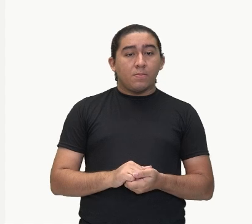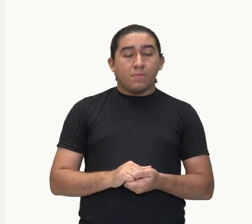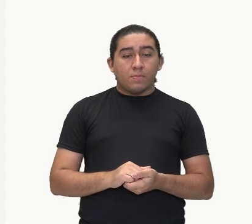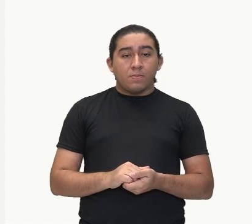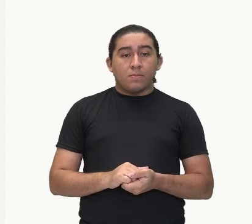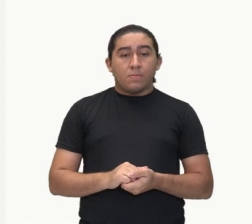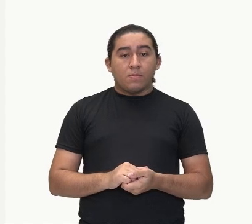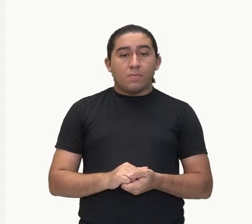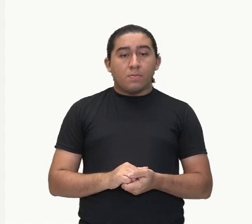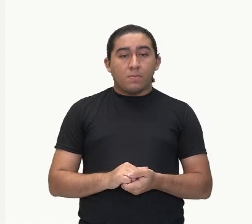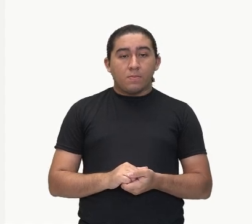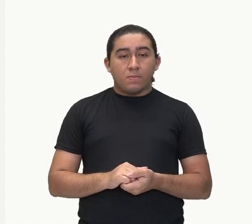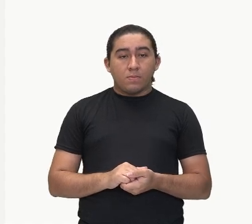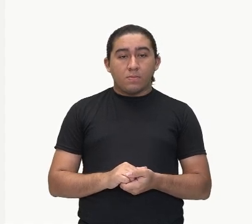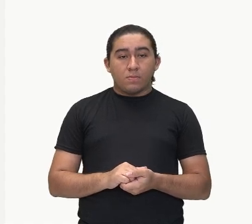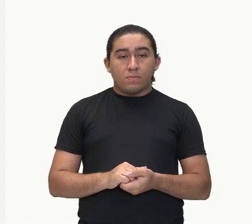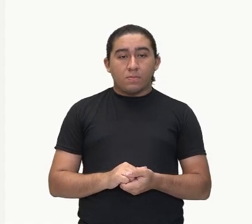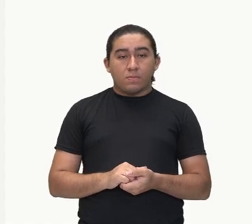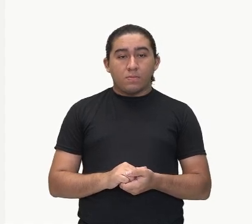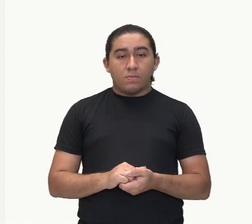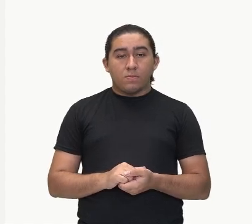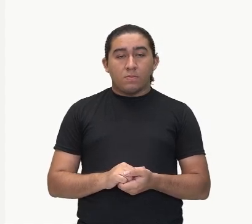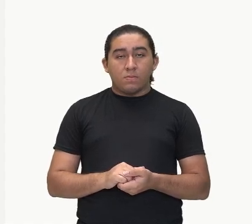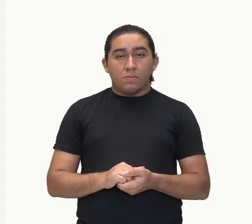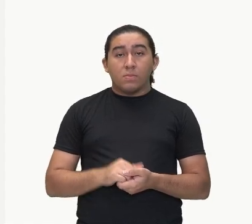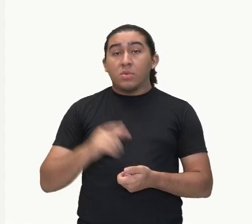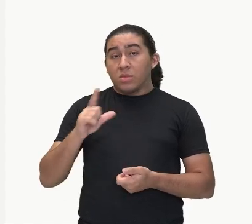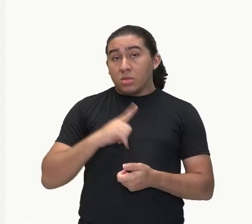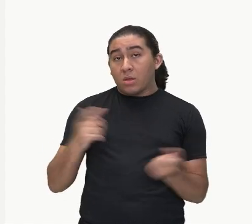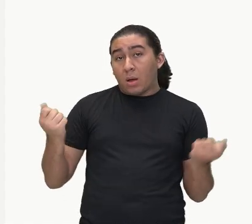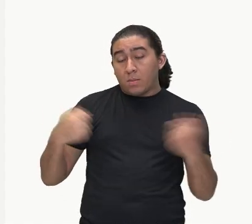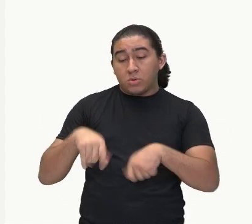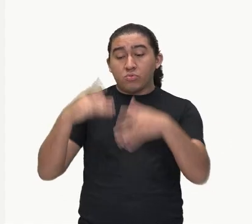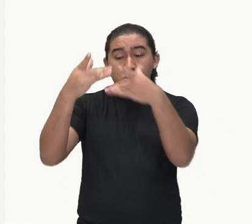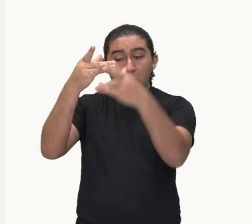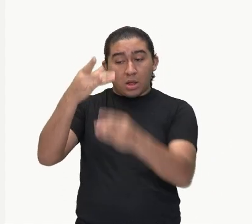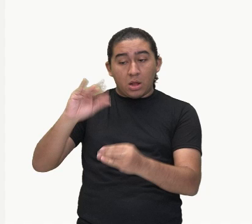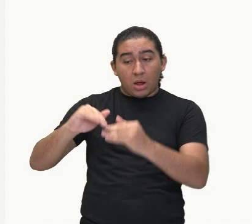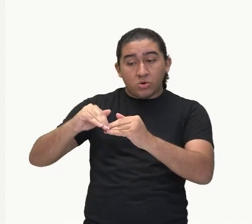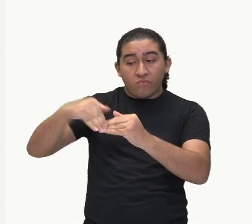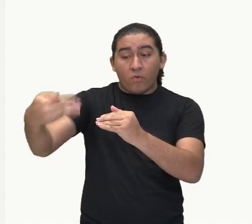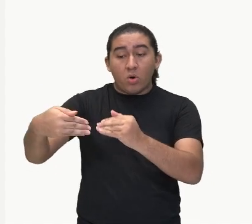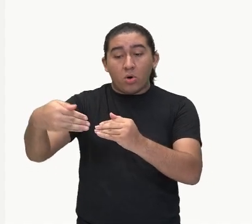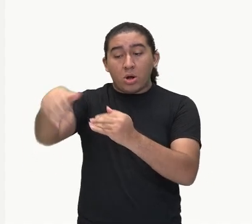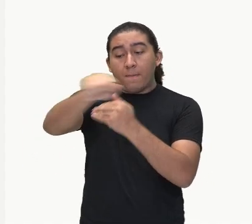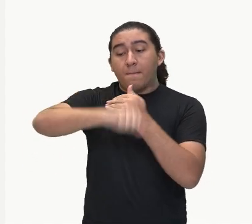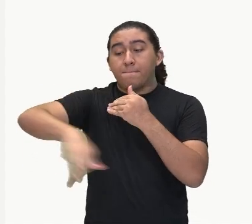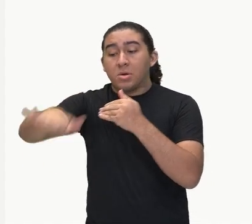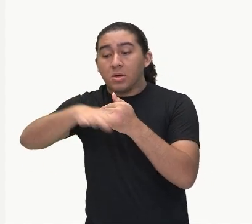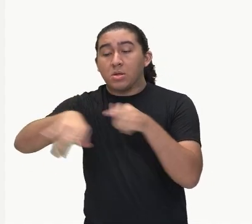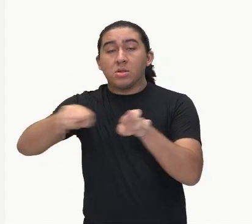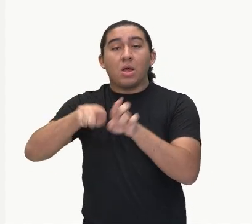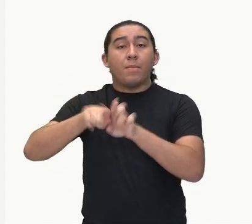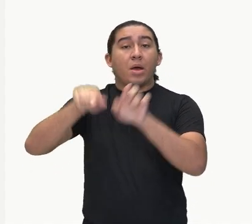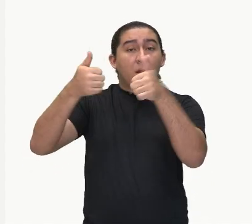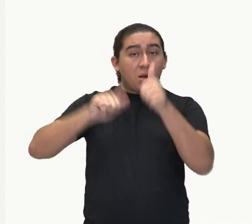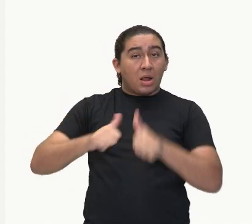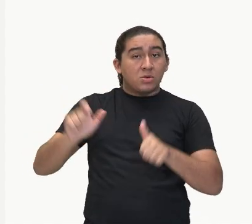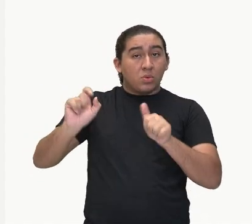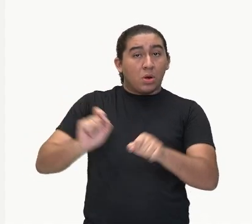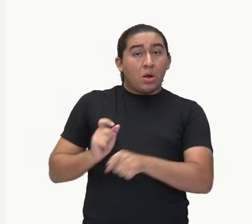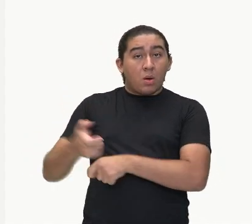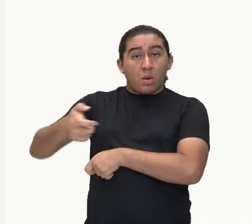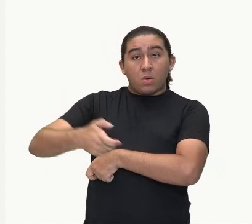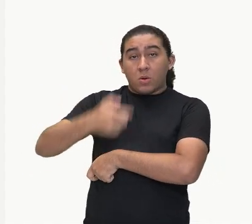trabalhar tanto que se observa fora, quanto as análises, né,